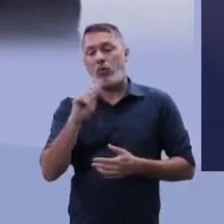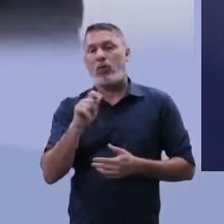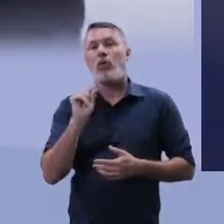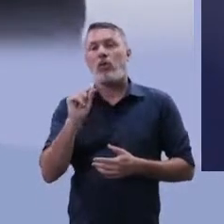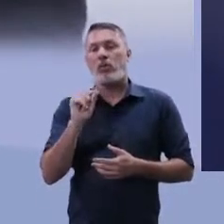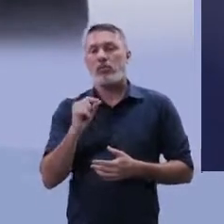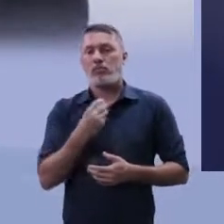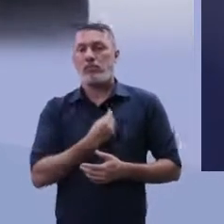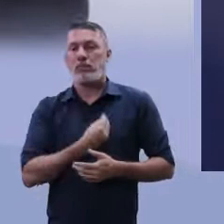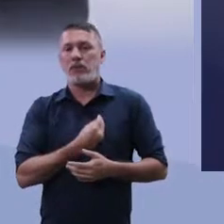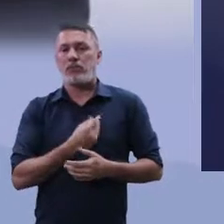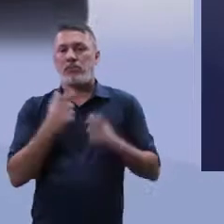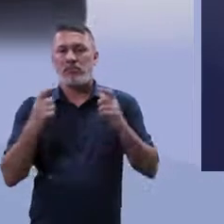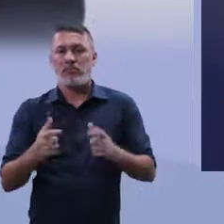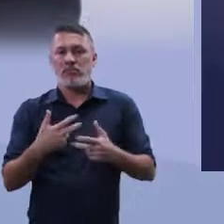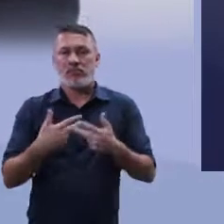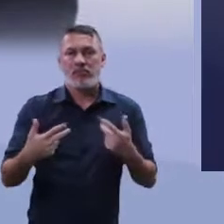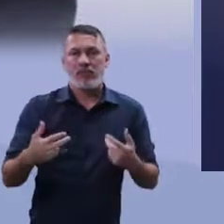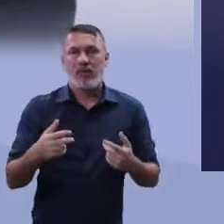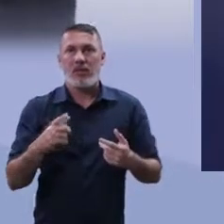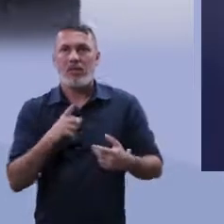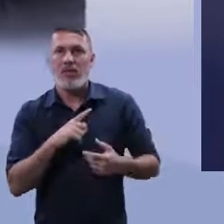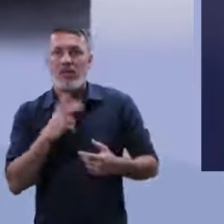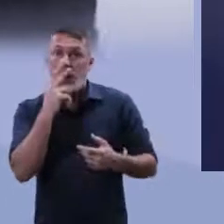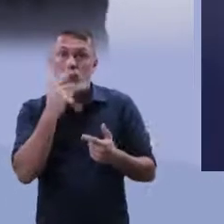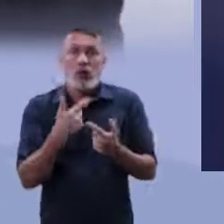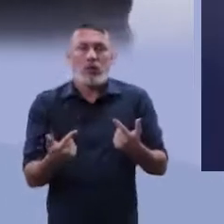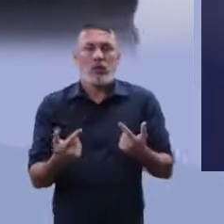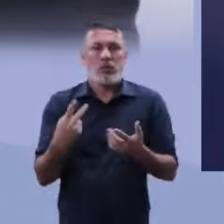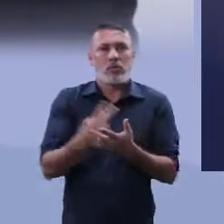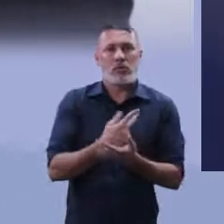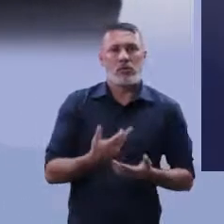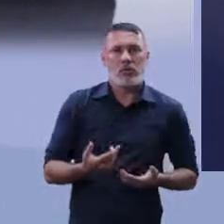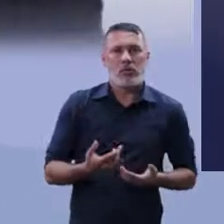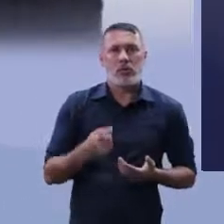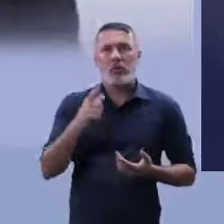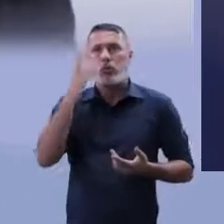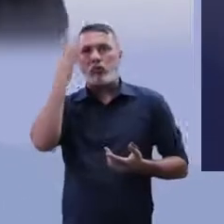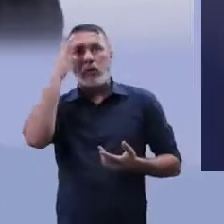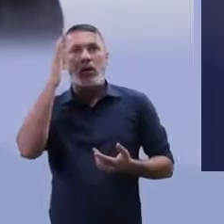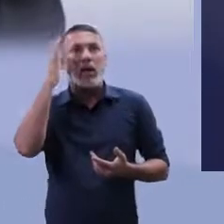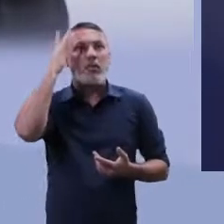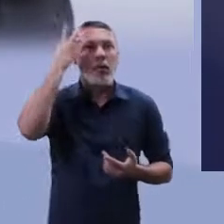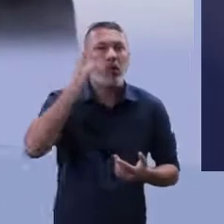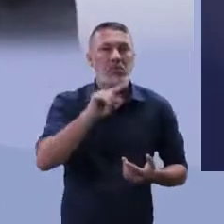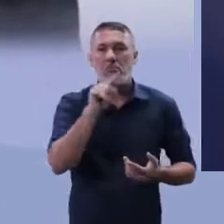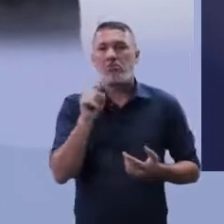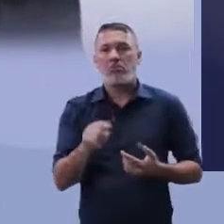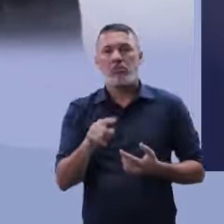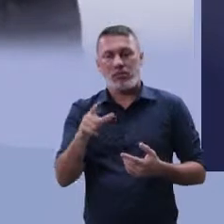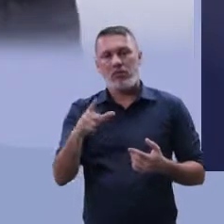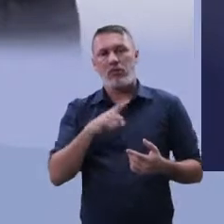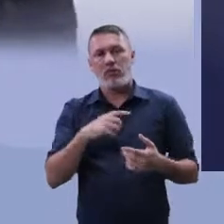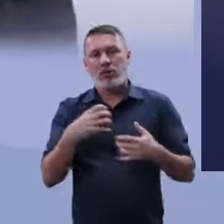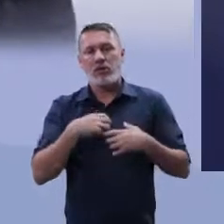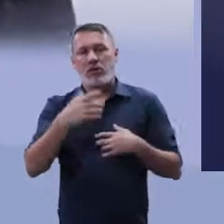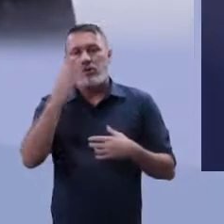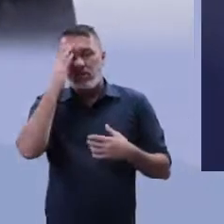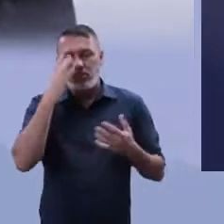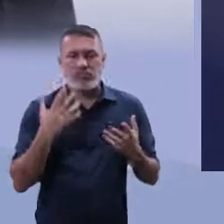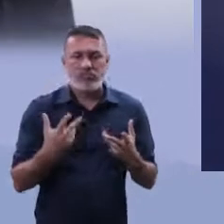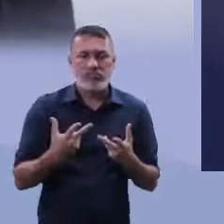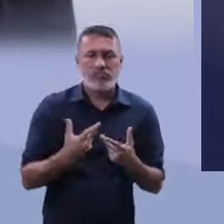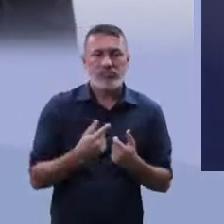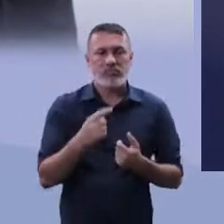a fortuna diz respeito às circunstâncias, ao tempo presente e às necessidades do mesmo. É a sorte. Você não sabe o que pode acontecer